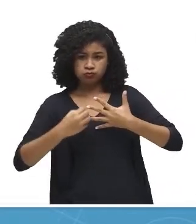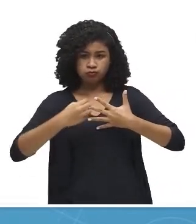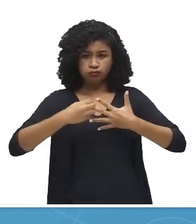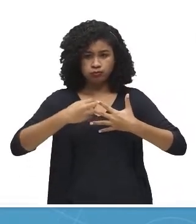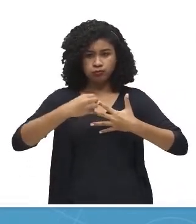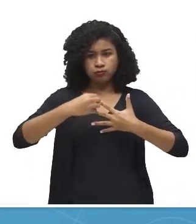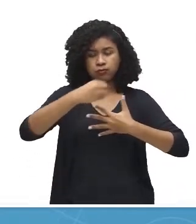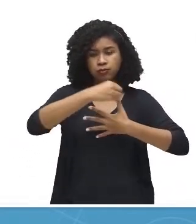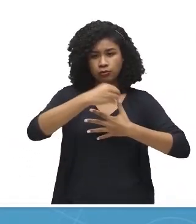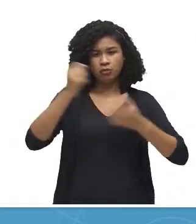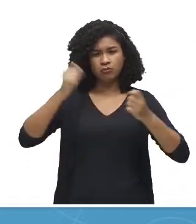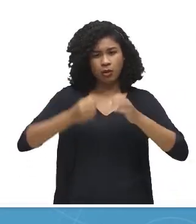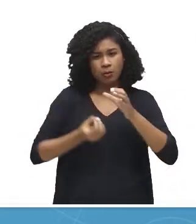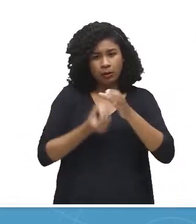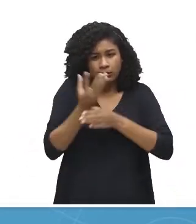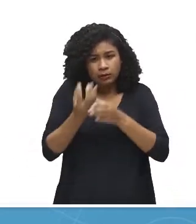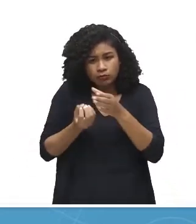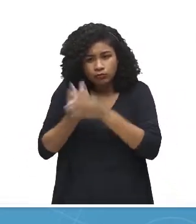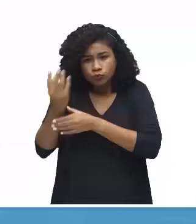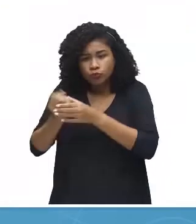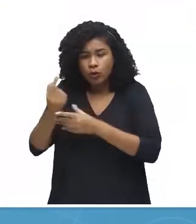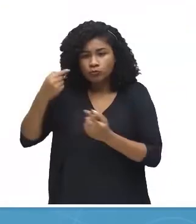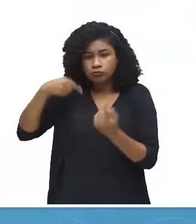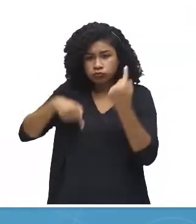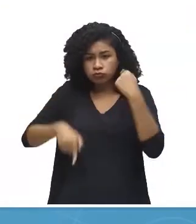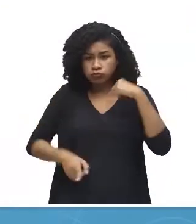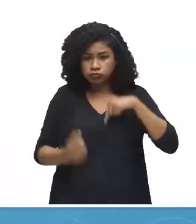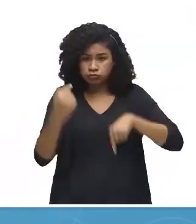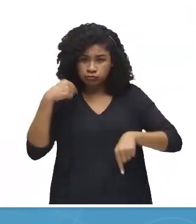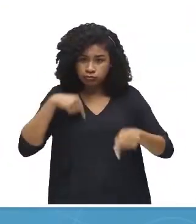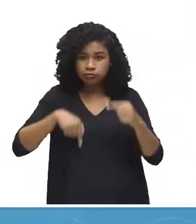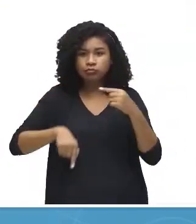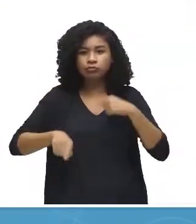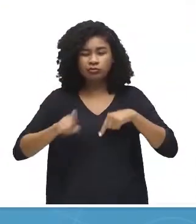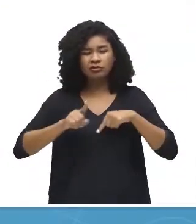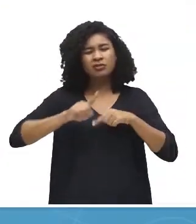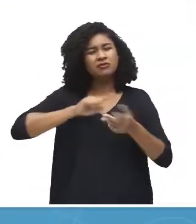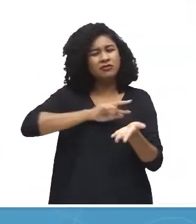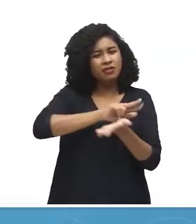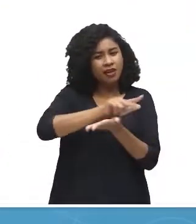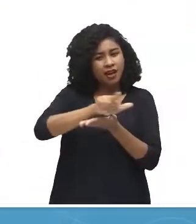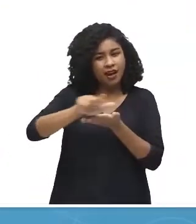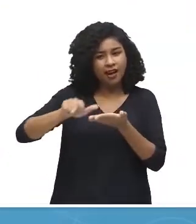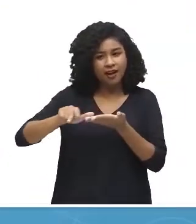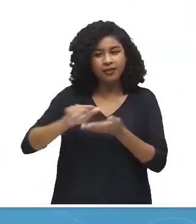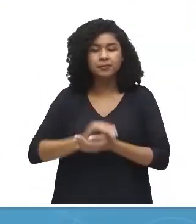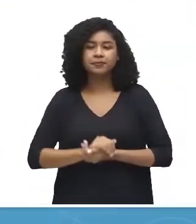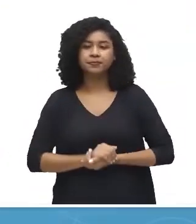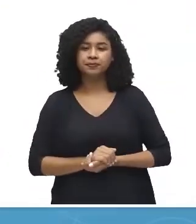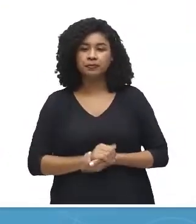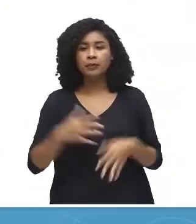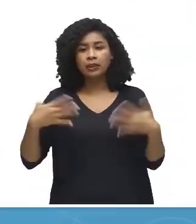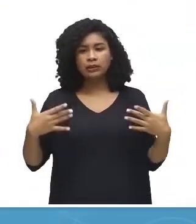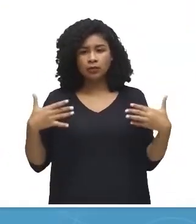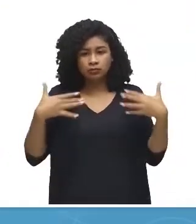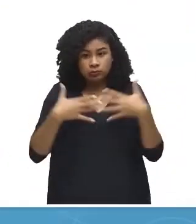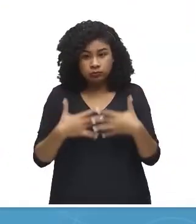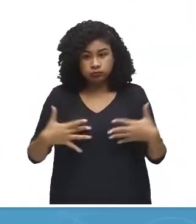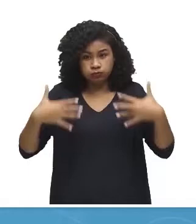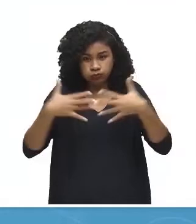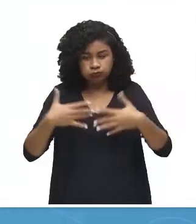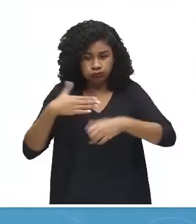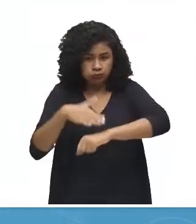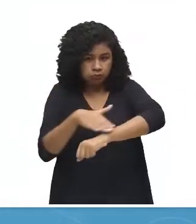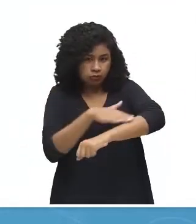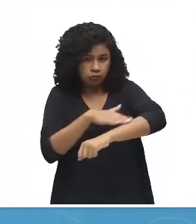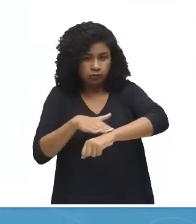né? Vão produzir ali o suco pancreático, entre outras coisas, tá? Então, o tecido epitelial, ele tem todas essas